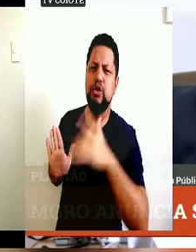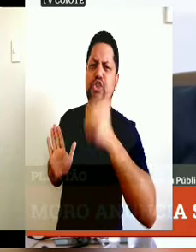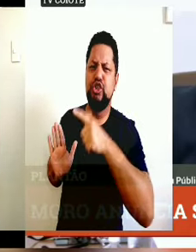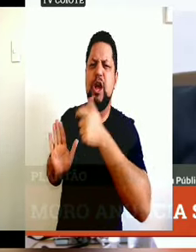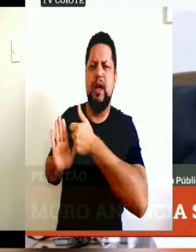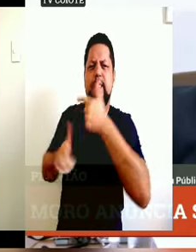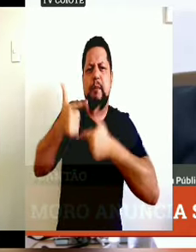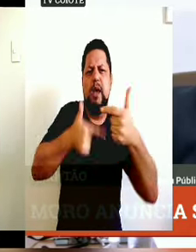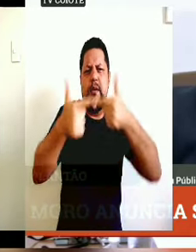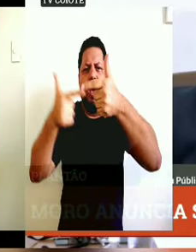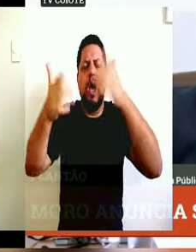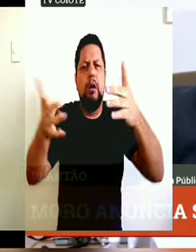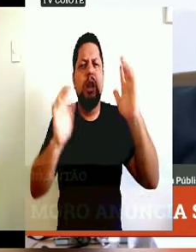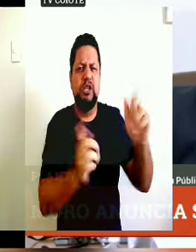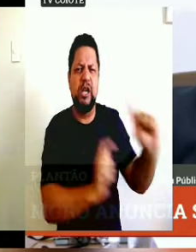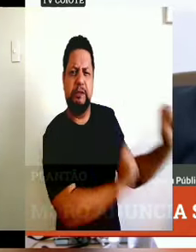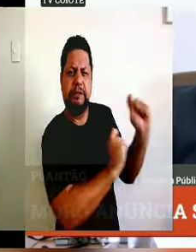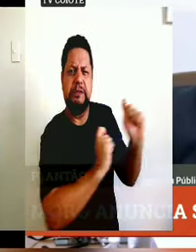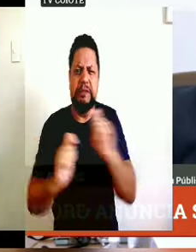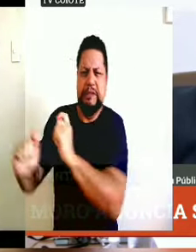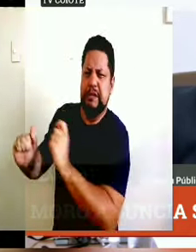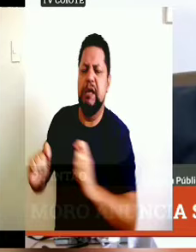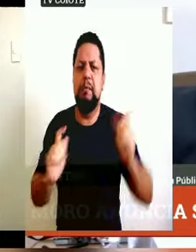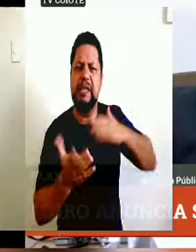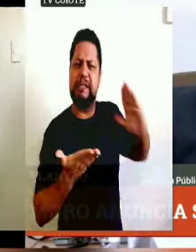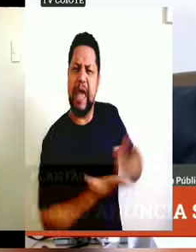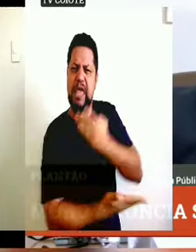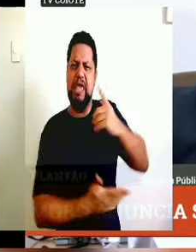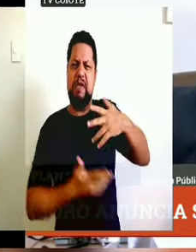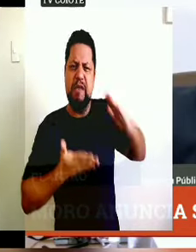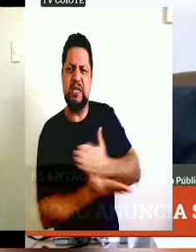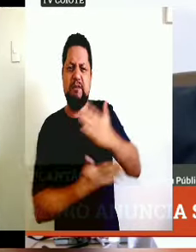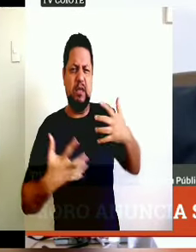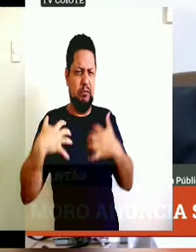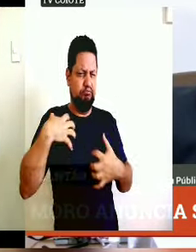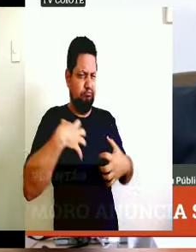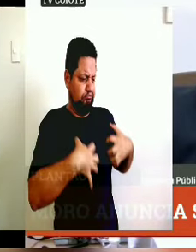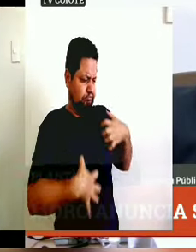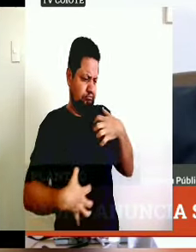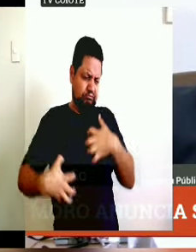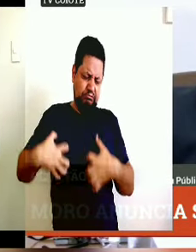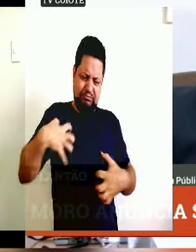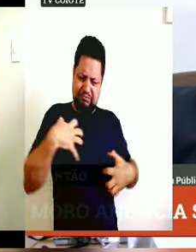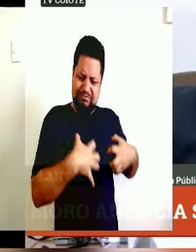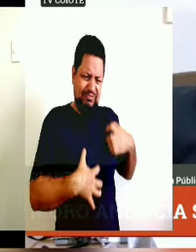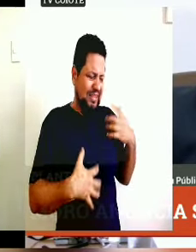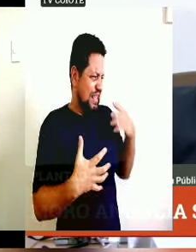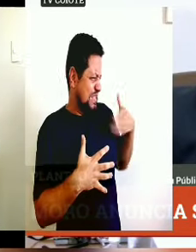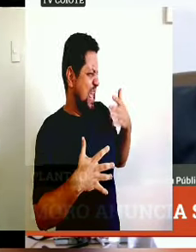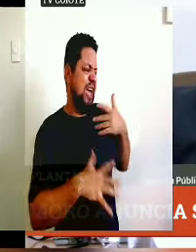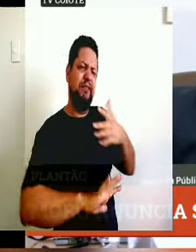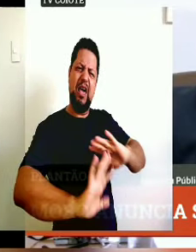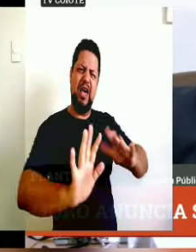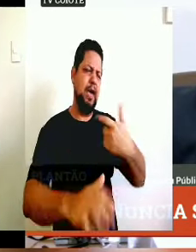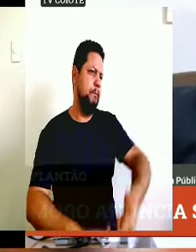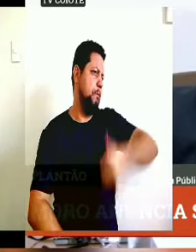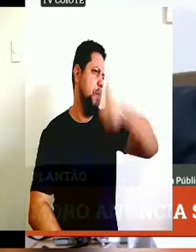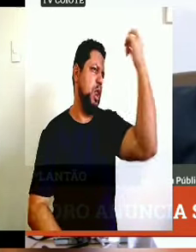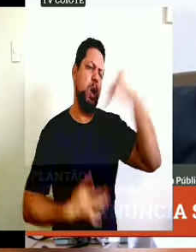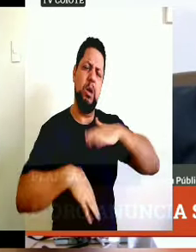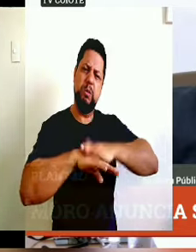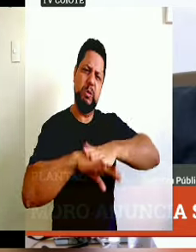pressões para que ele saísse, ele de fato até manifestou a mim: olha, talvez seja melhor eu sair para diminuir